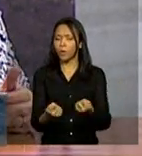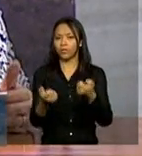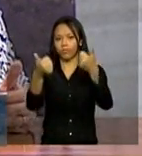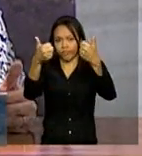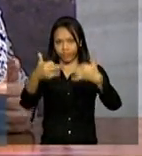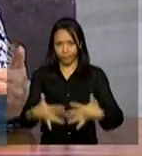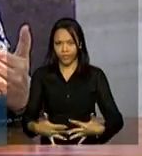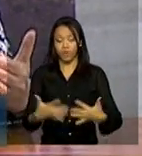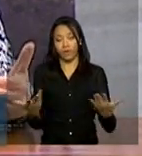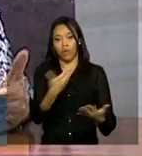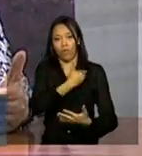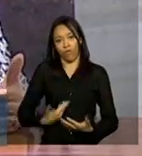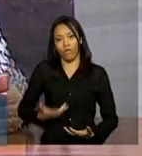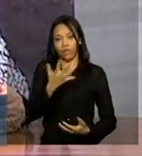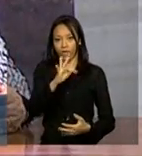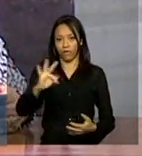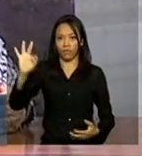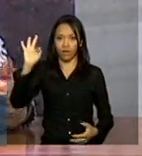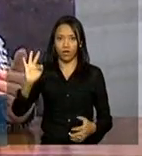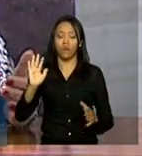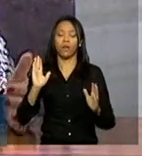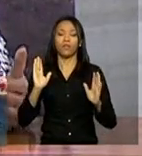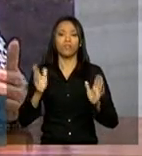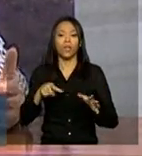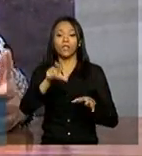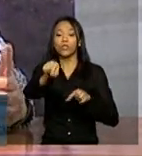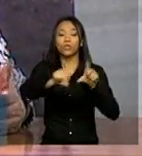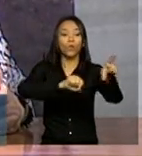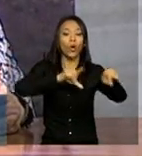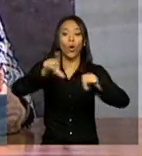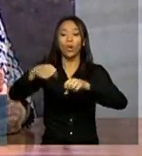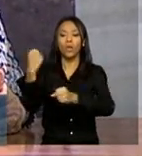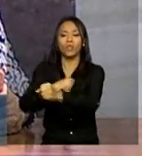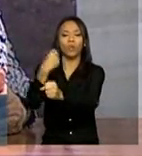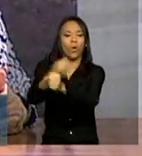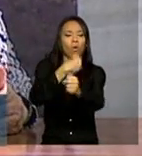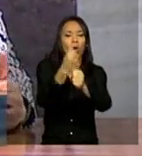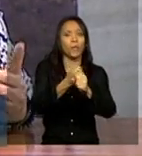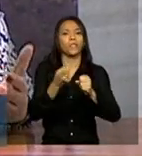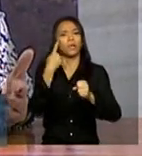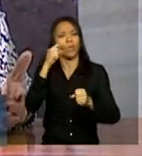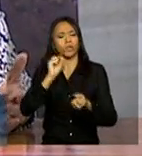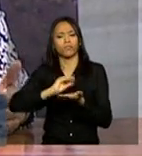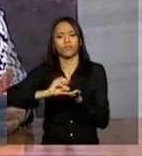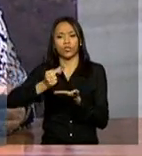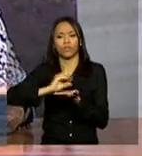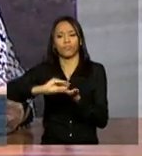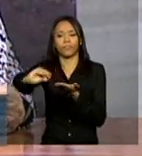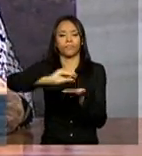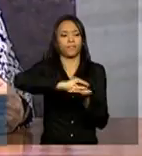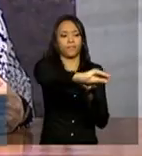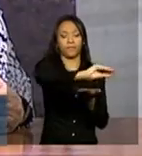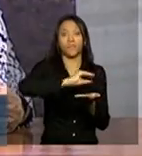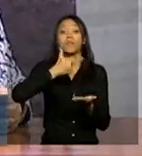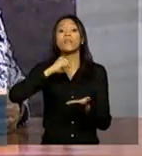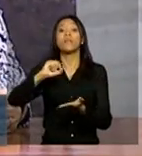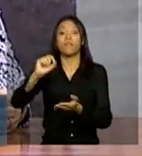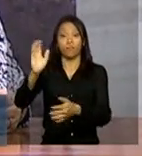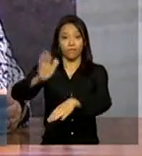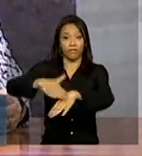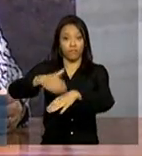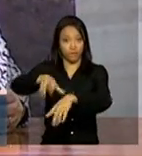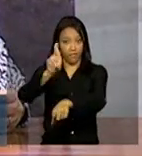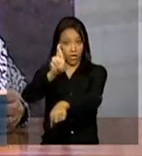o governo federal disponibiliza, seleciona as obras, disponibiliza os recursos e a execução é de